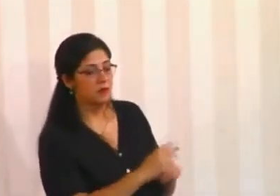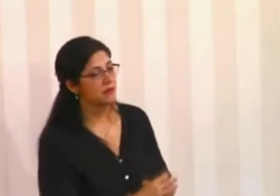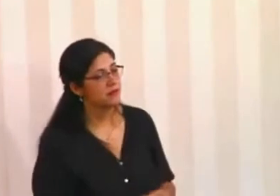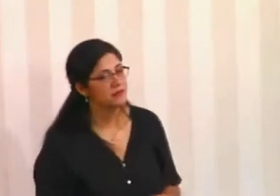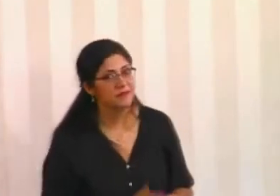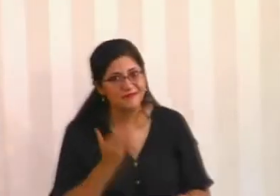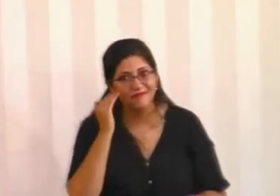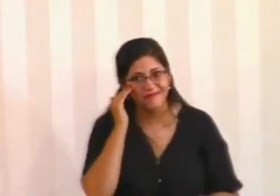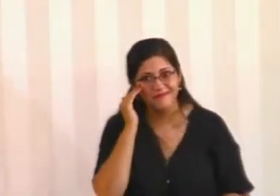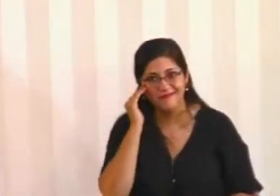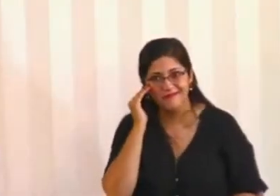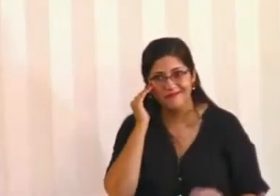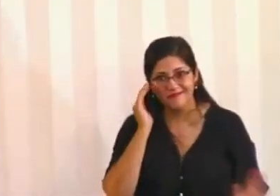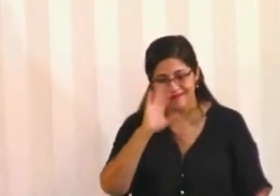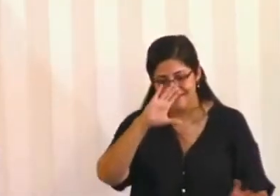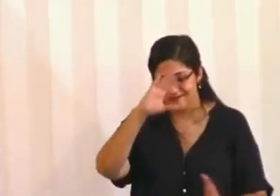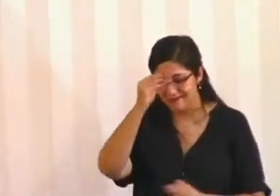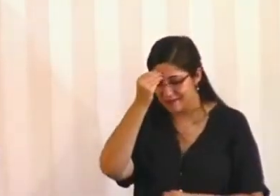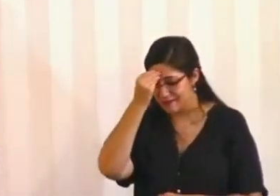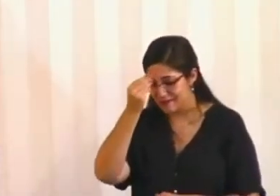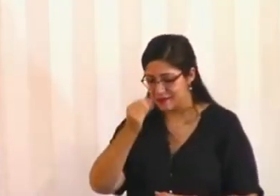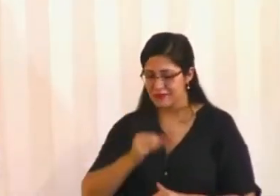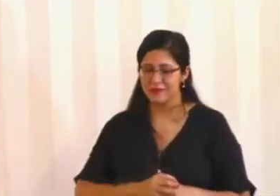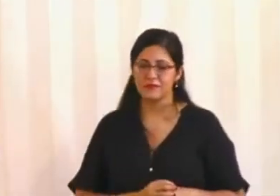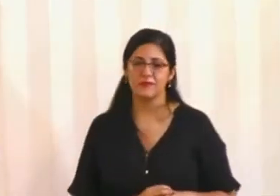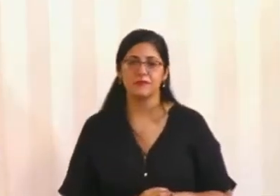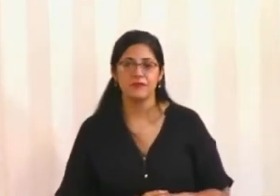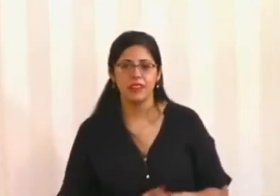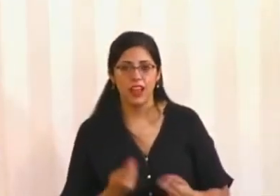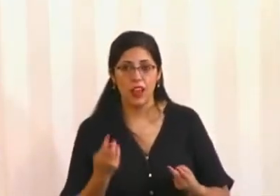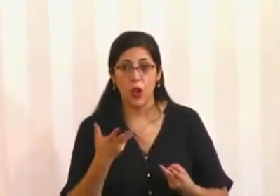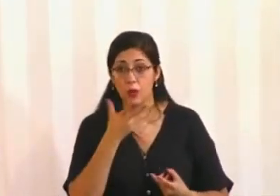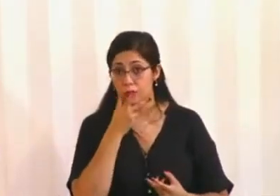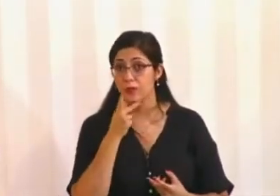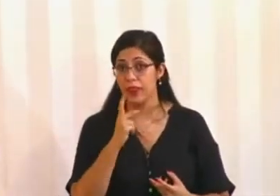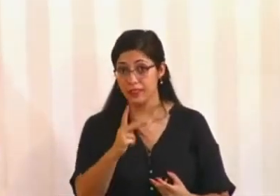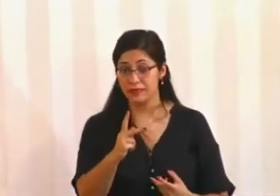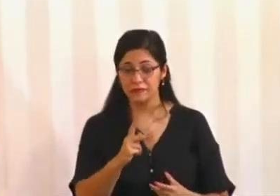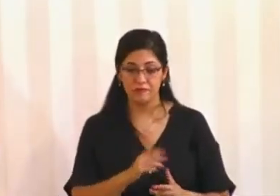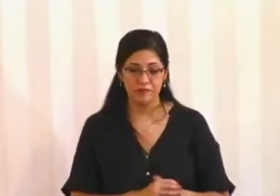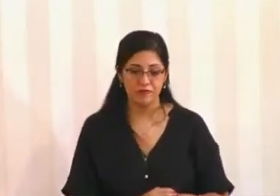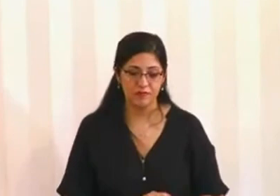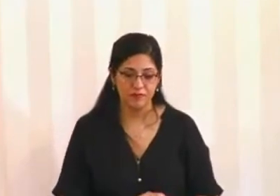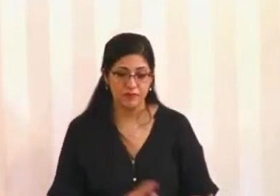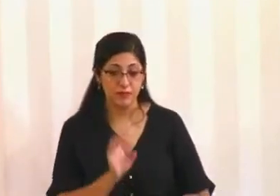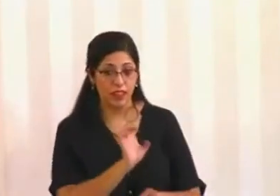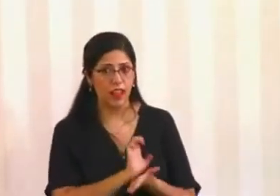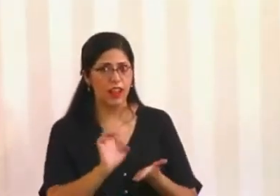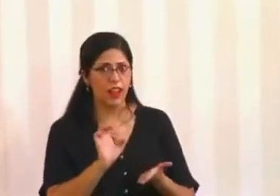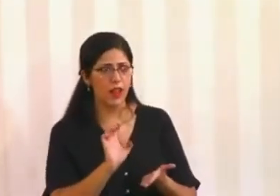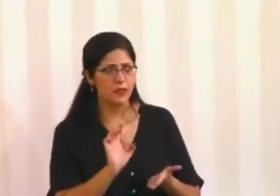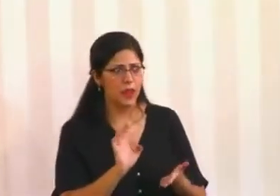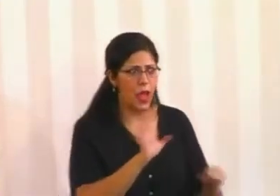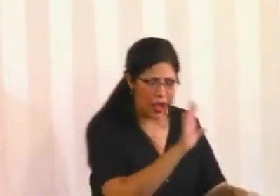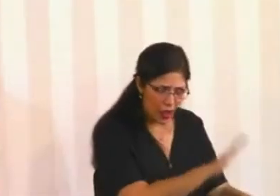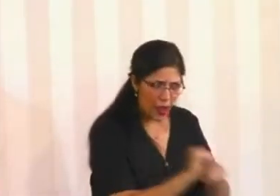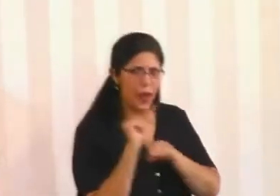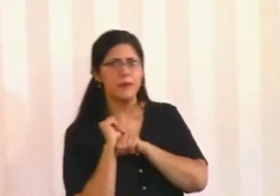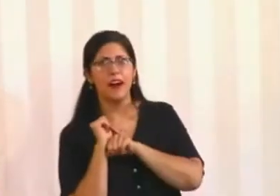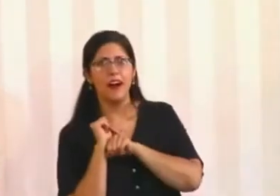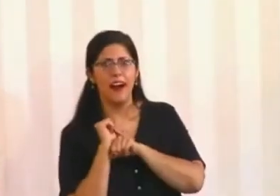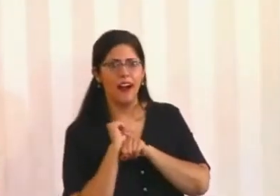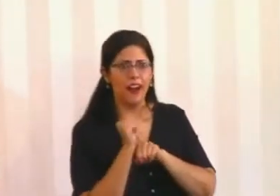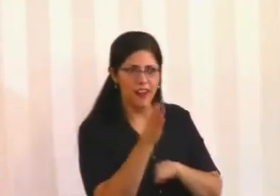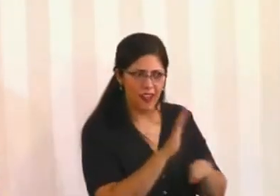profeta. Depois que Deus o confronta, Deus então renova o chamado. Deus diz: Elias, volta pelo caminho do deserto